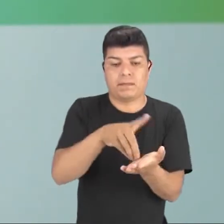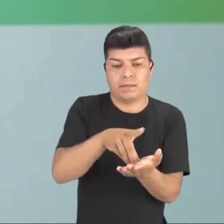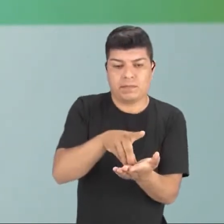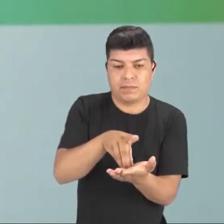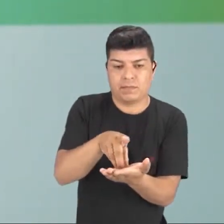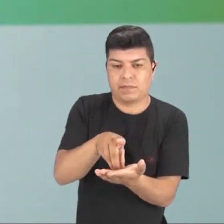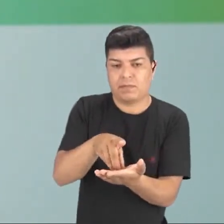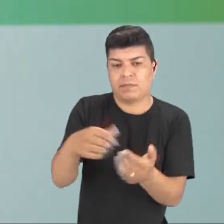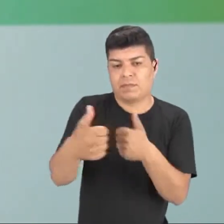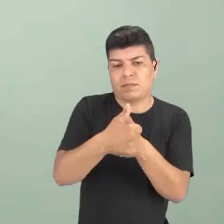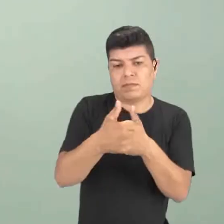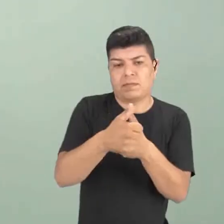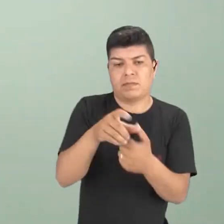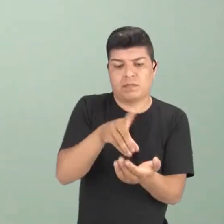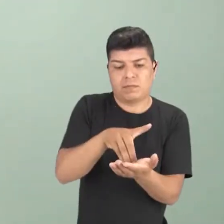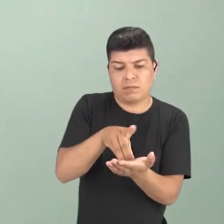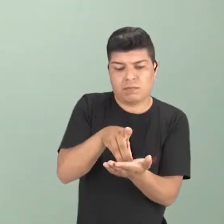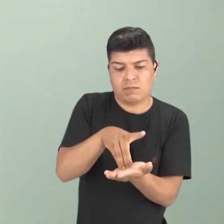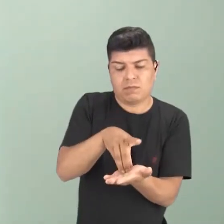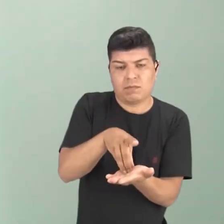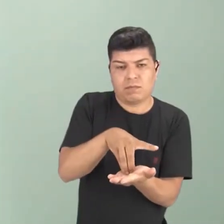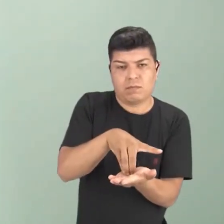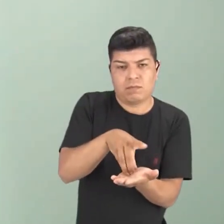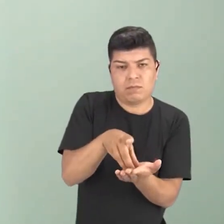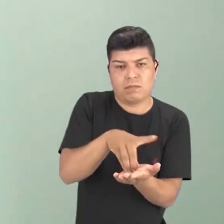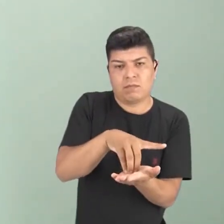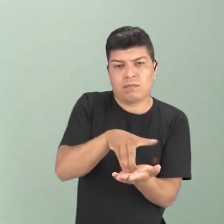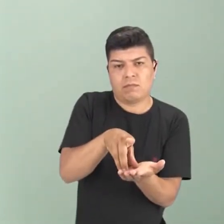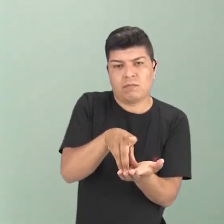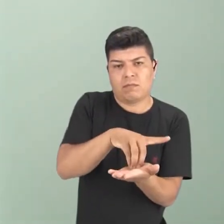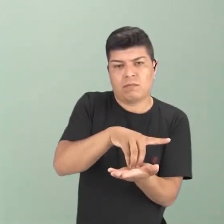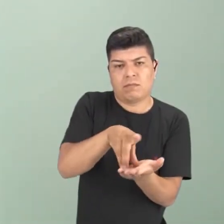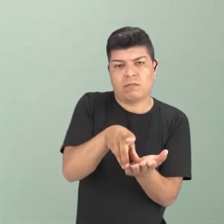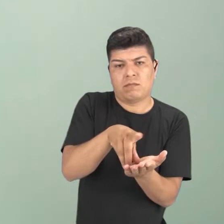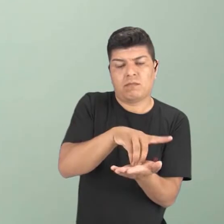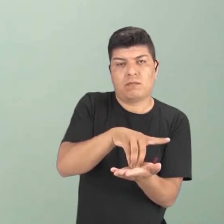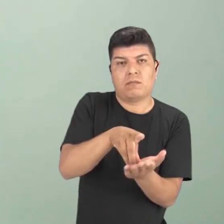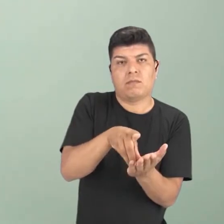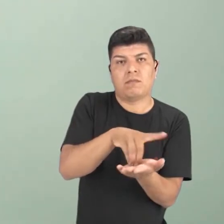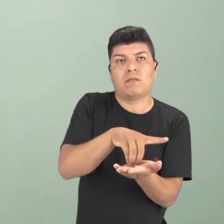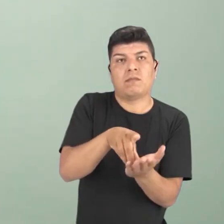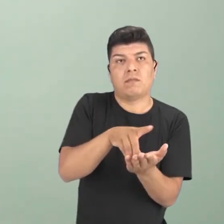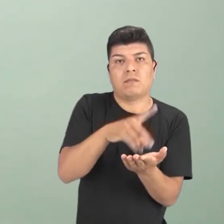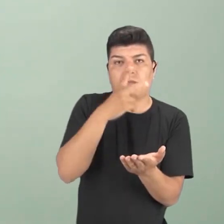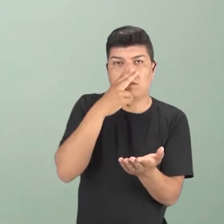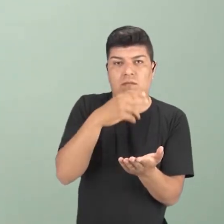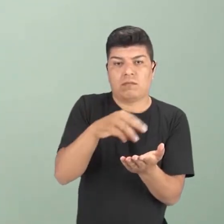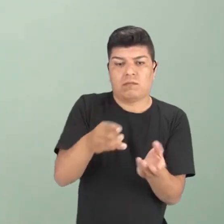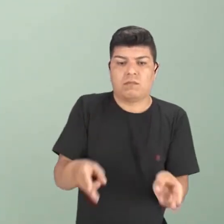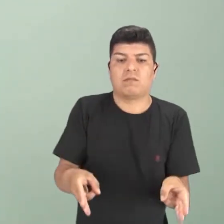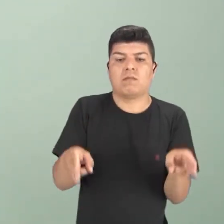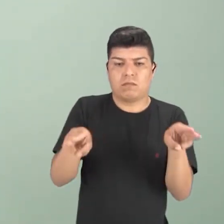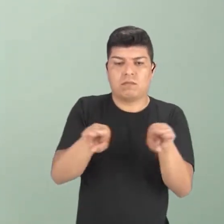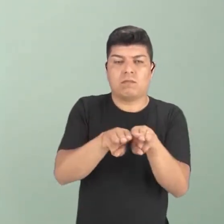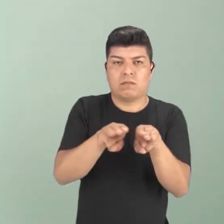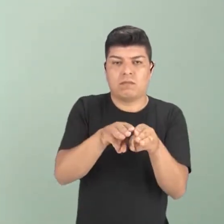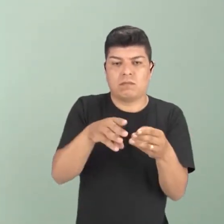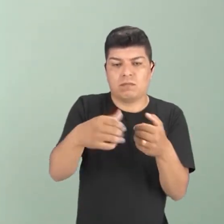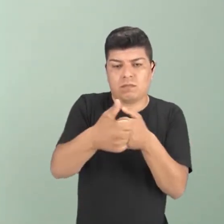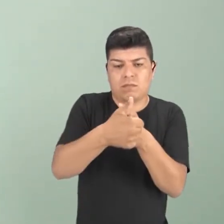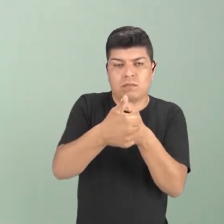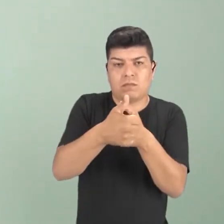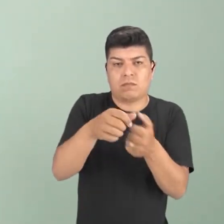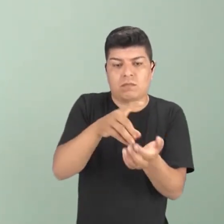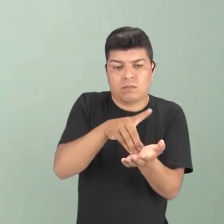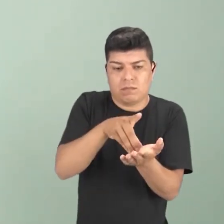na agulha da bússola eu tenho que a agulha dela é imantada, ou seja, ela é magnetizada. E aí quando você aproxima, a